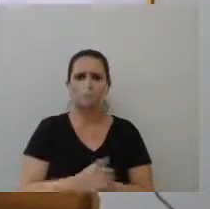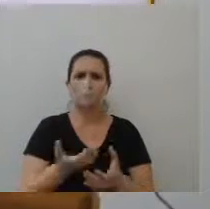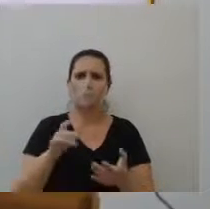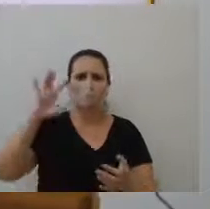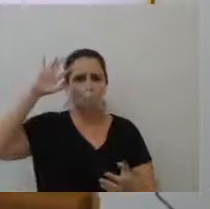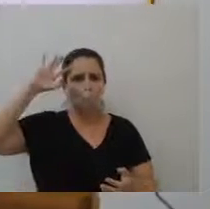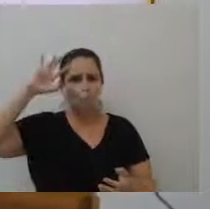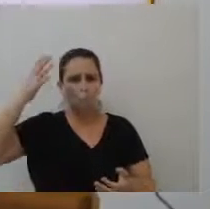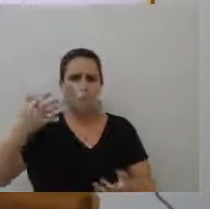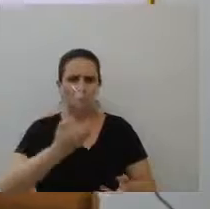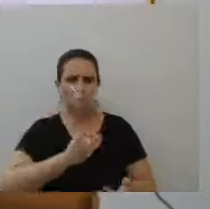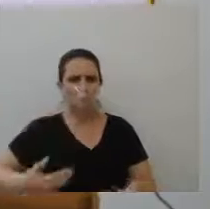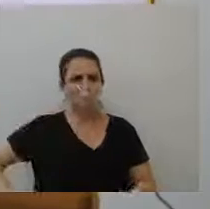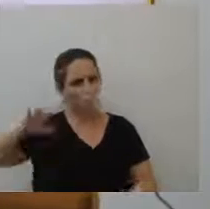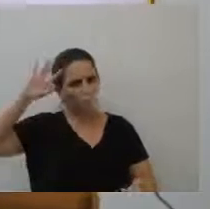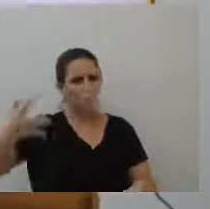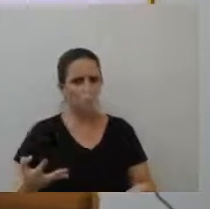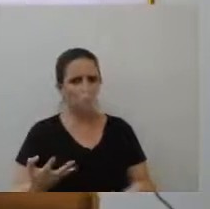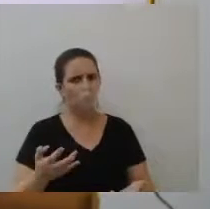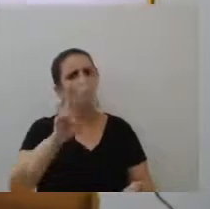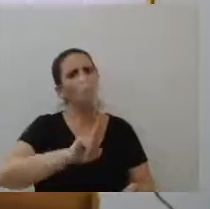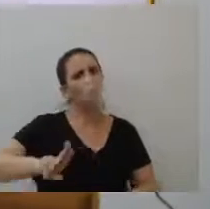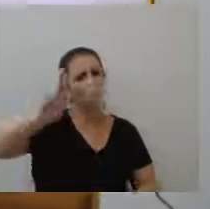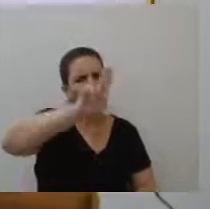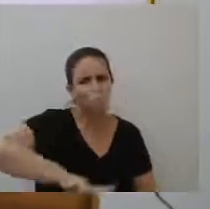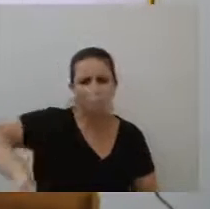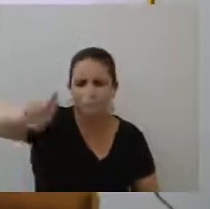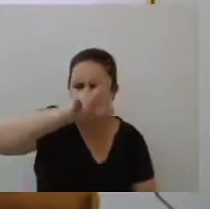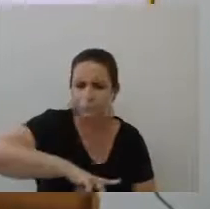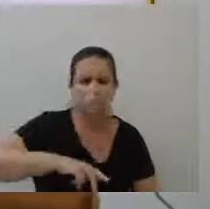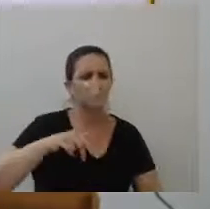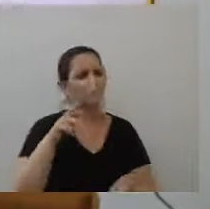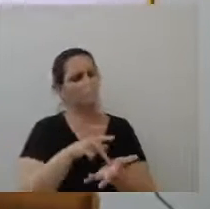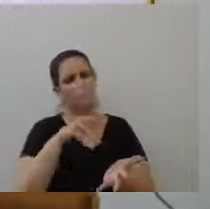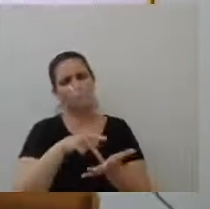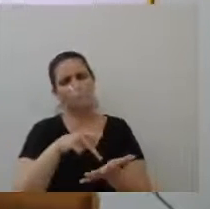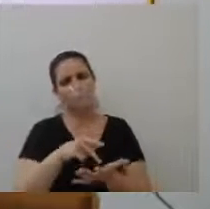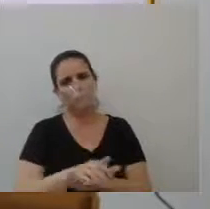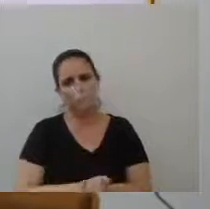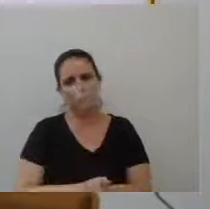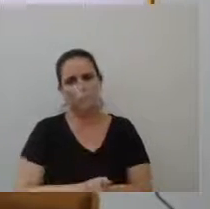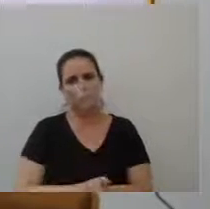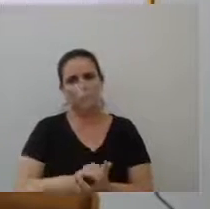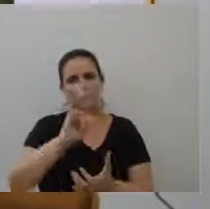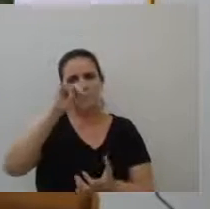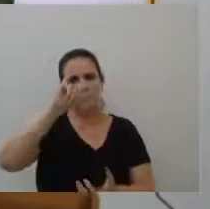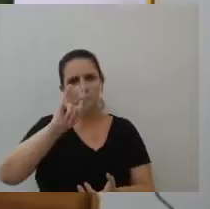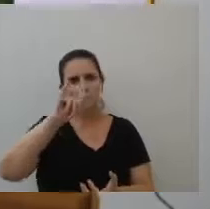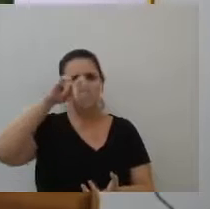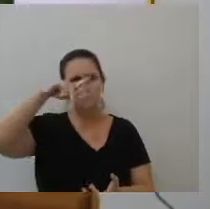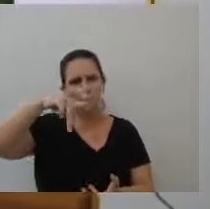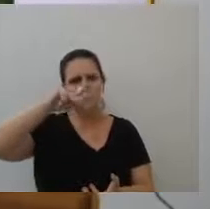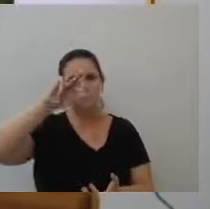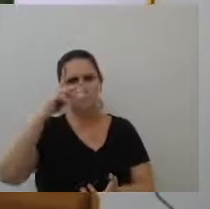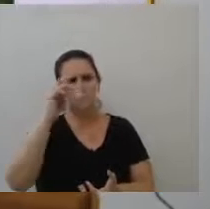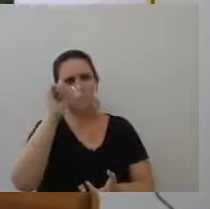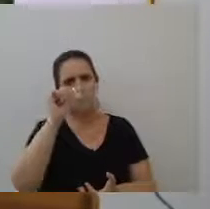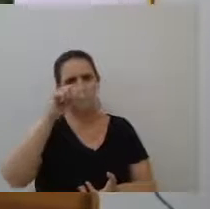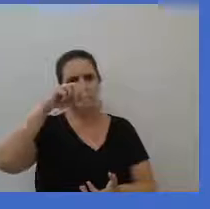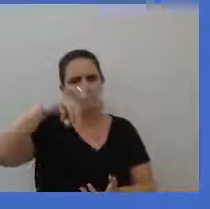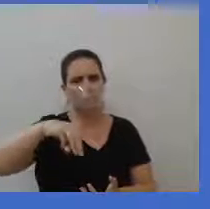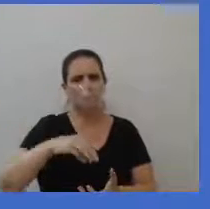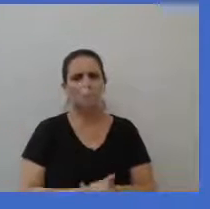Para deixar bem claro. Então a gente não pode dar aquele crédito logo de cara. A gente tem que ter cuidado. A gente tem que ter